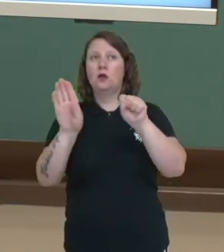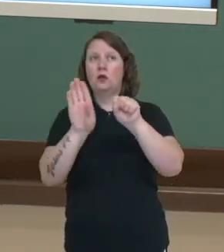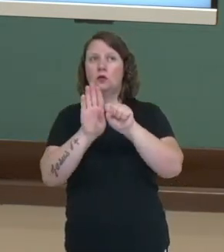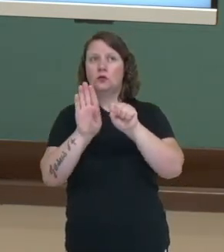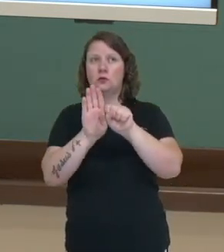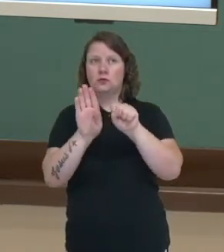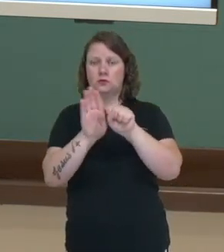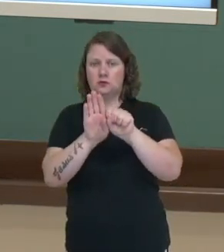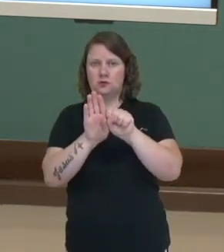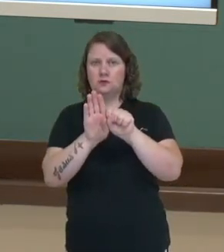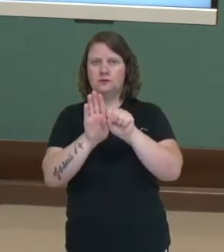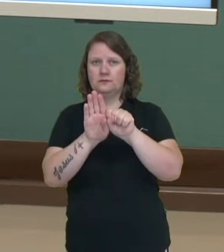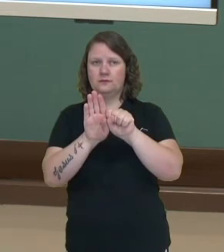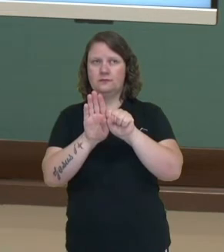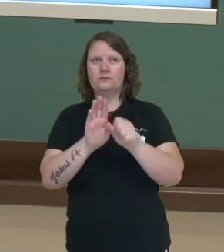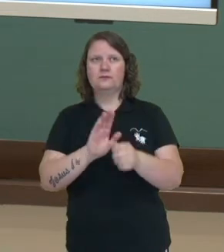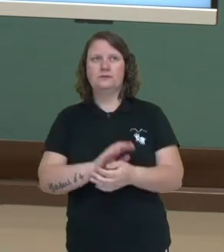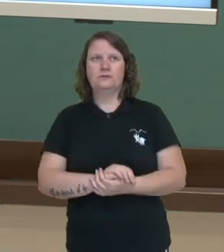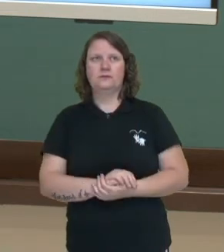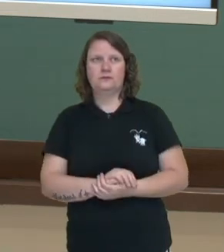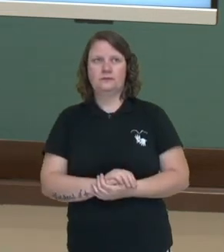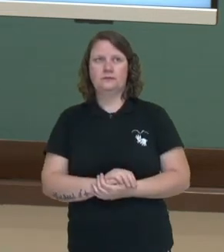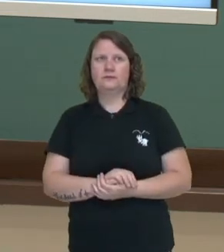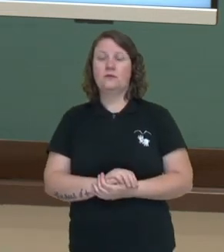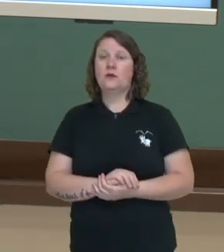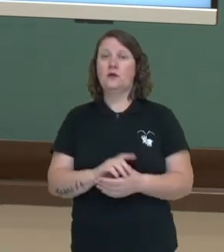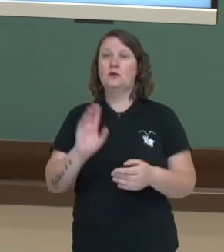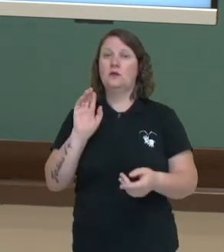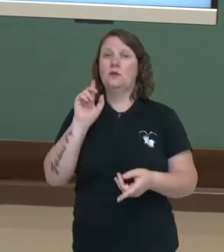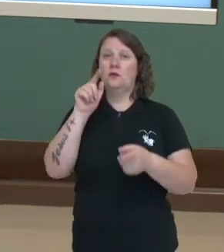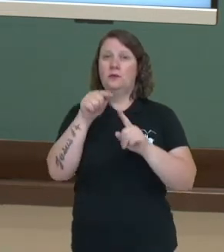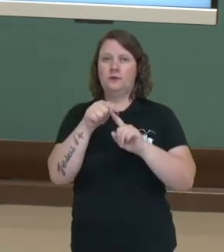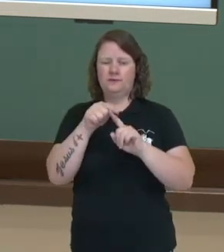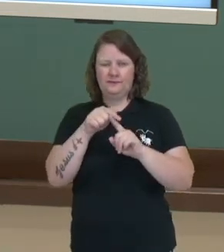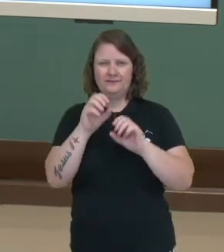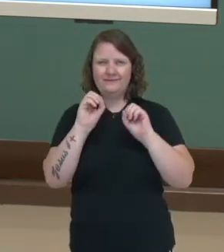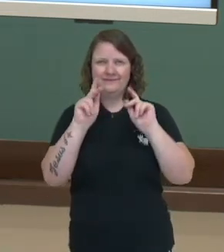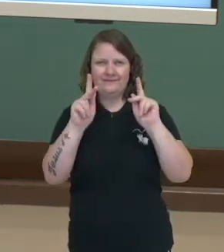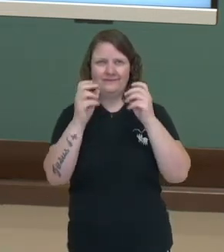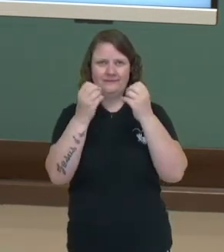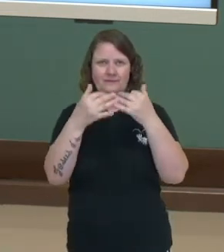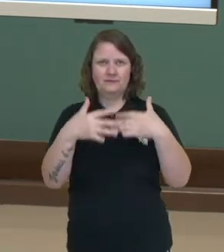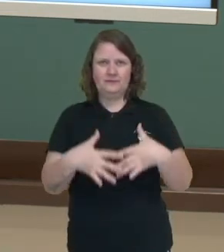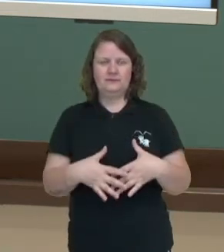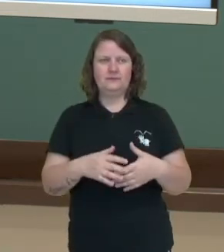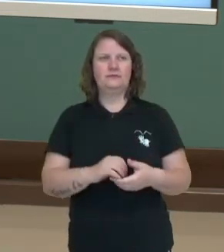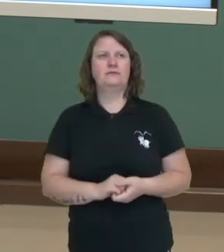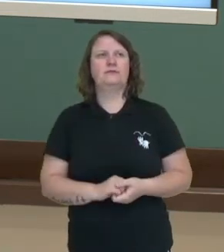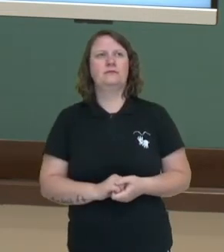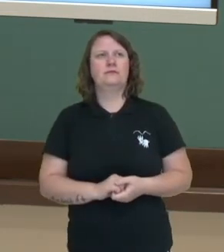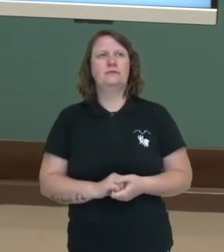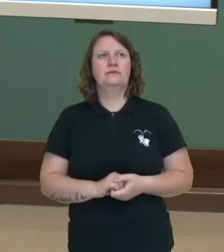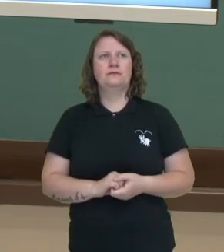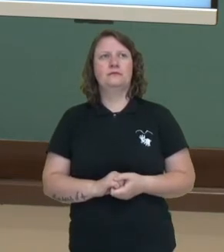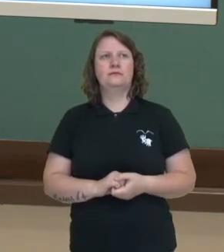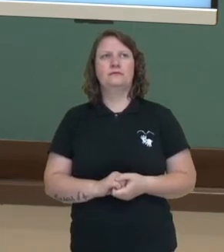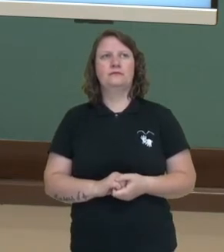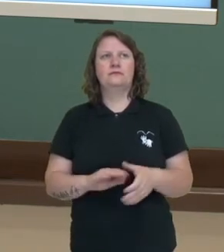oração subjetiva, devido à sua função, ok? Tudo explicado no próprio nome.